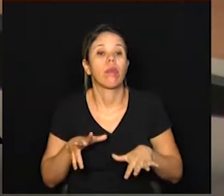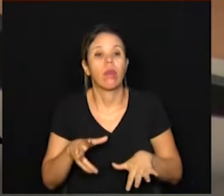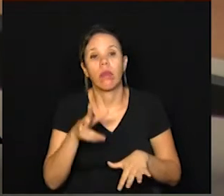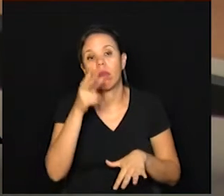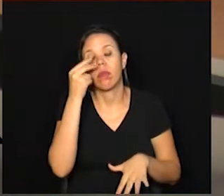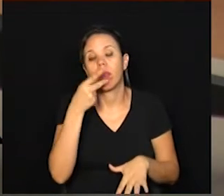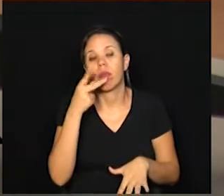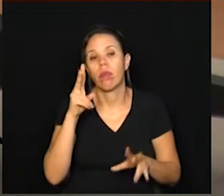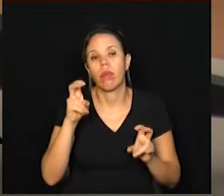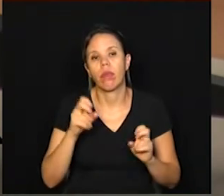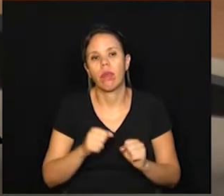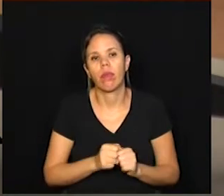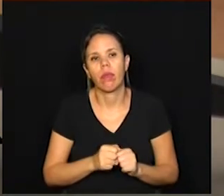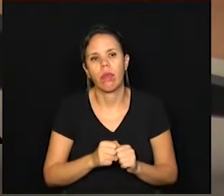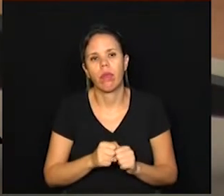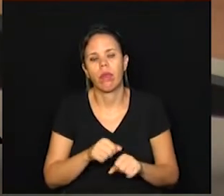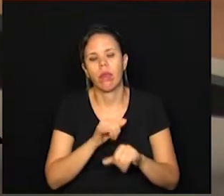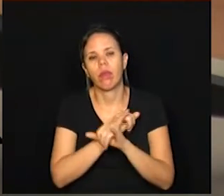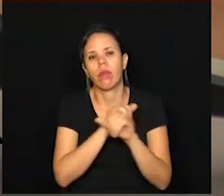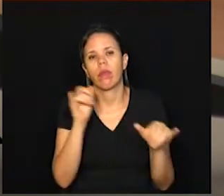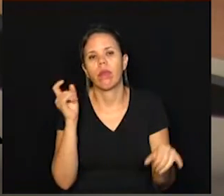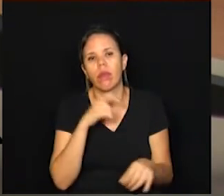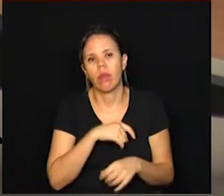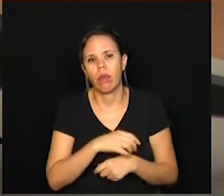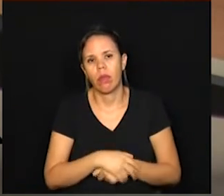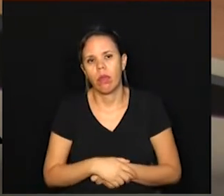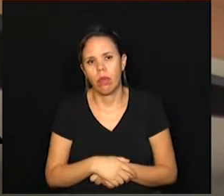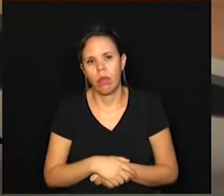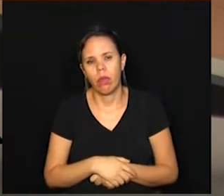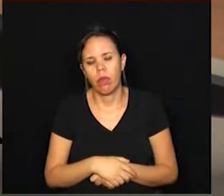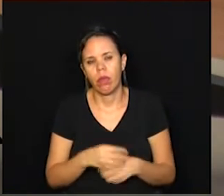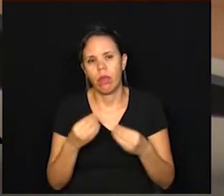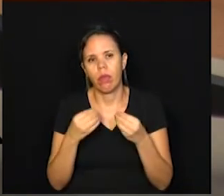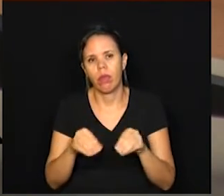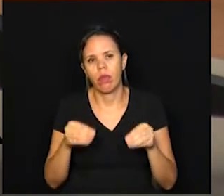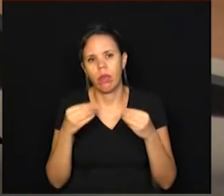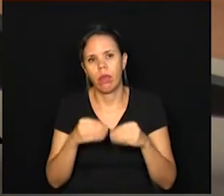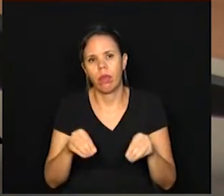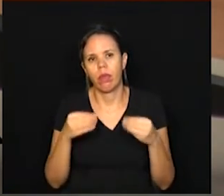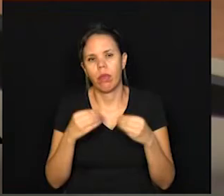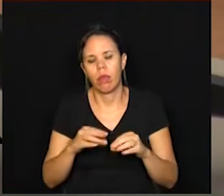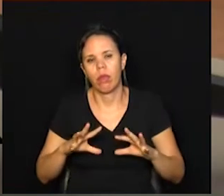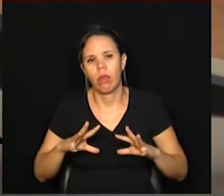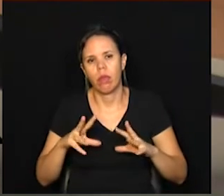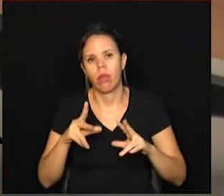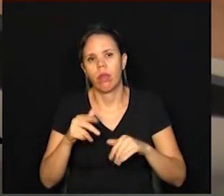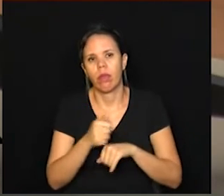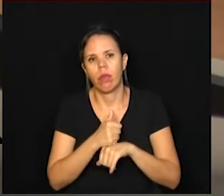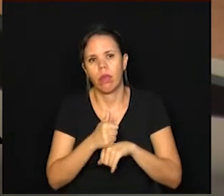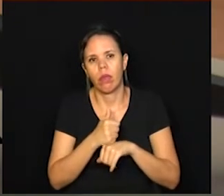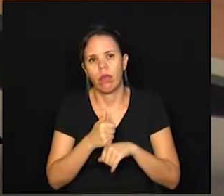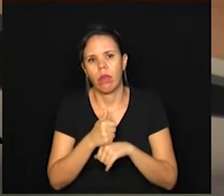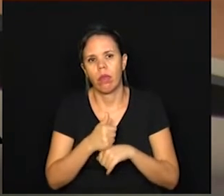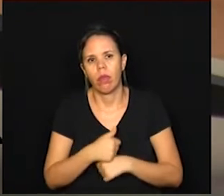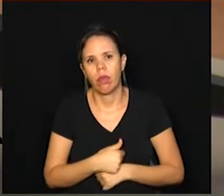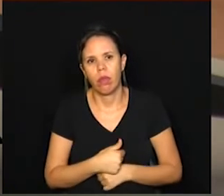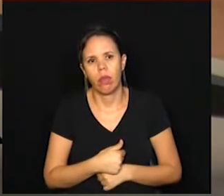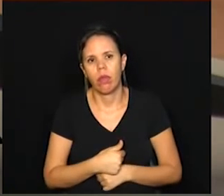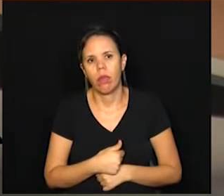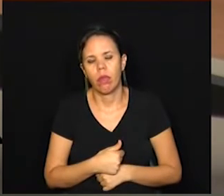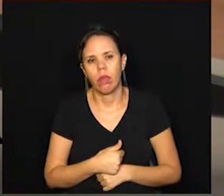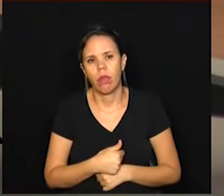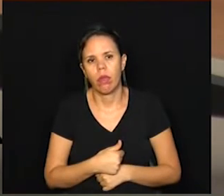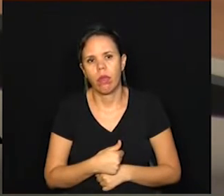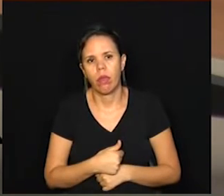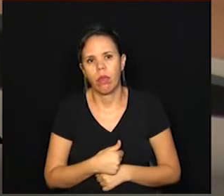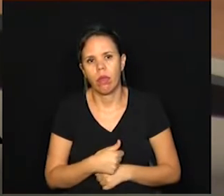diz respeito às fake news que tanto tem afetado todos os profissionais e